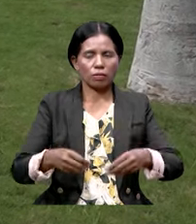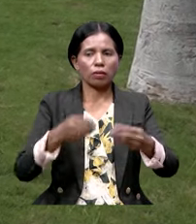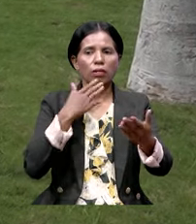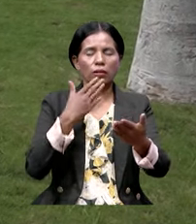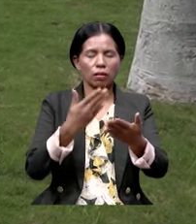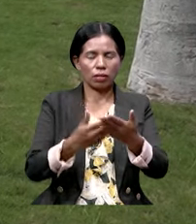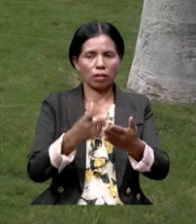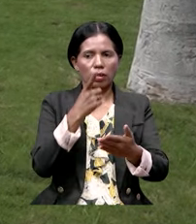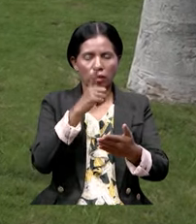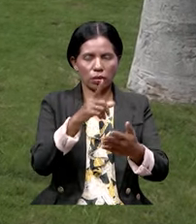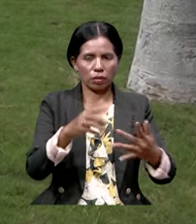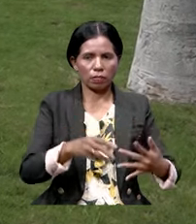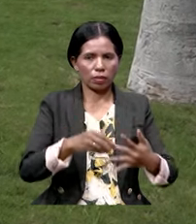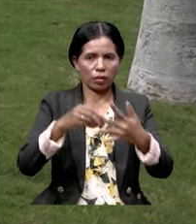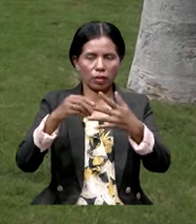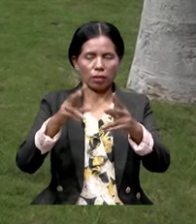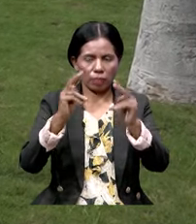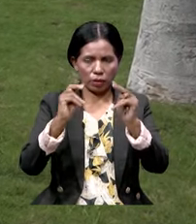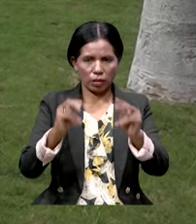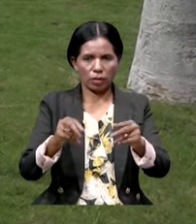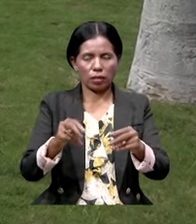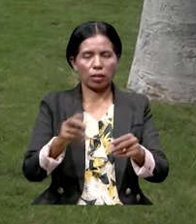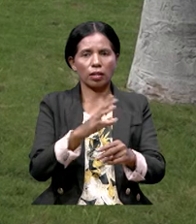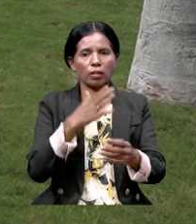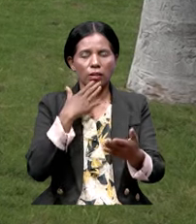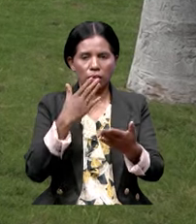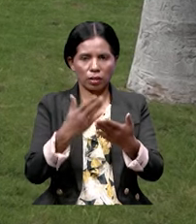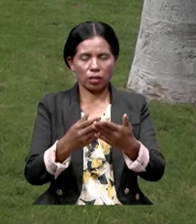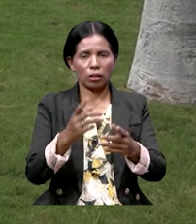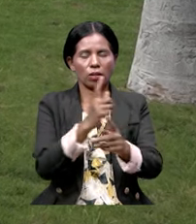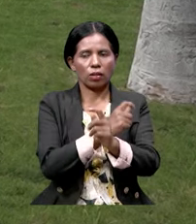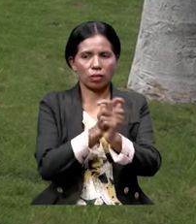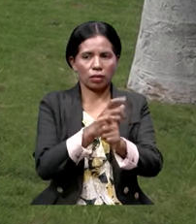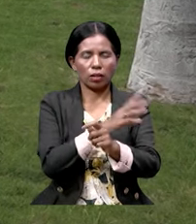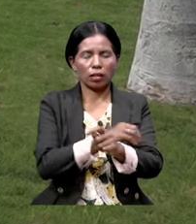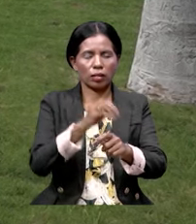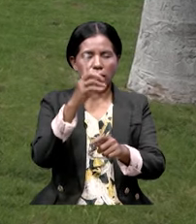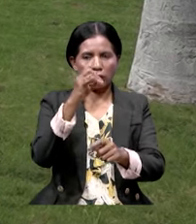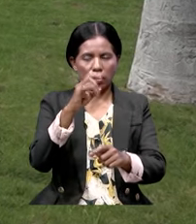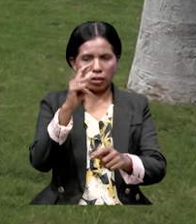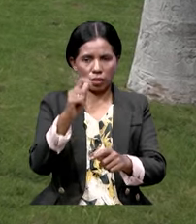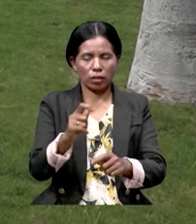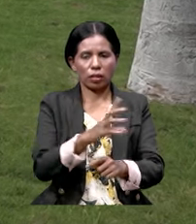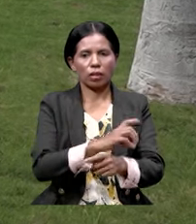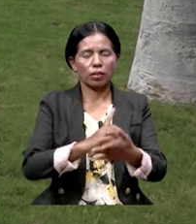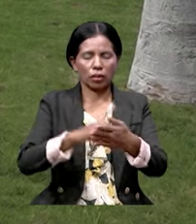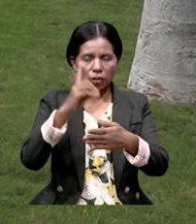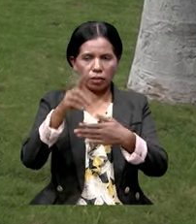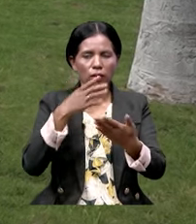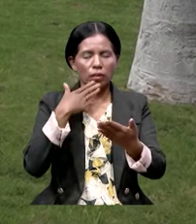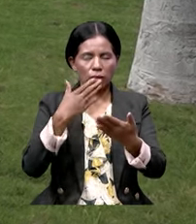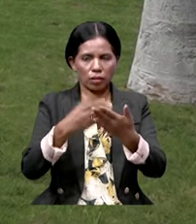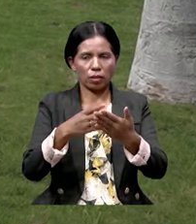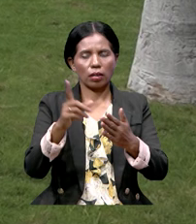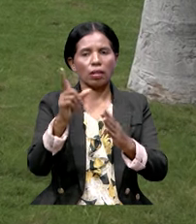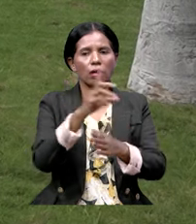ba liang oficial. Não precisa consenso ida, ho tetun creda no tetun dit. Atu desenvolve di diak padrão